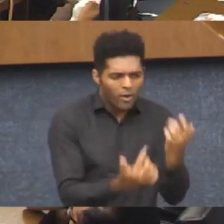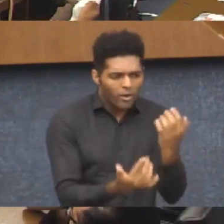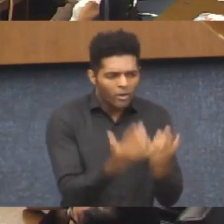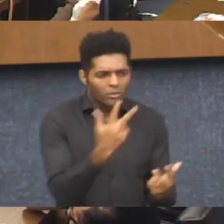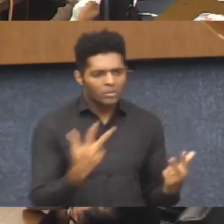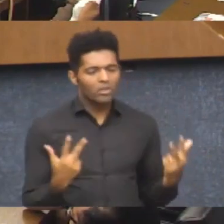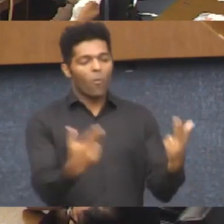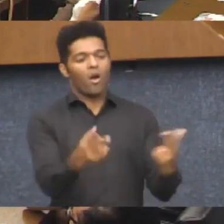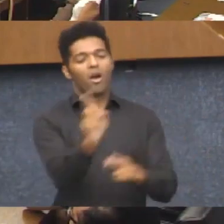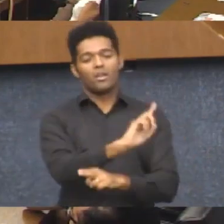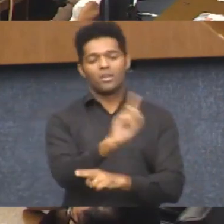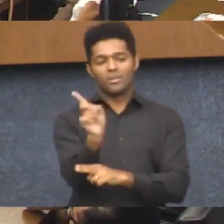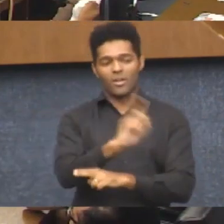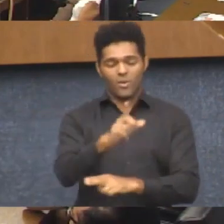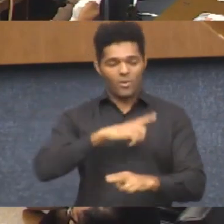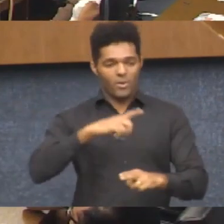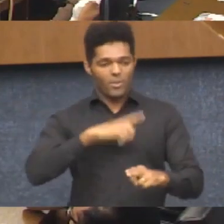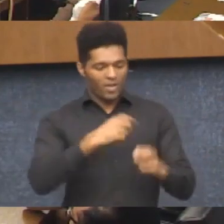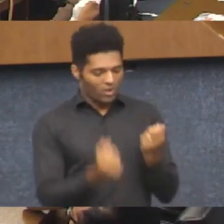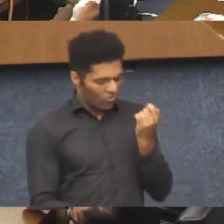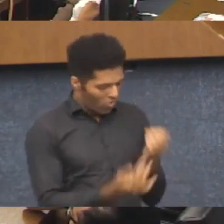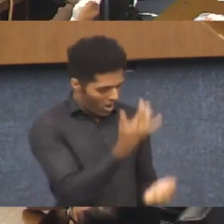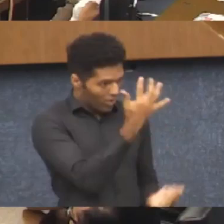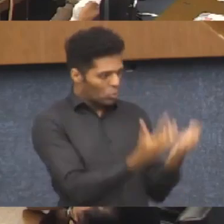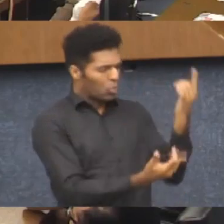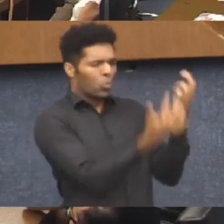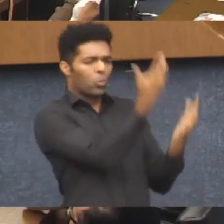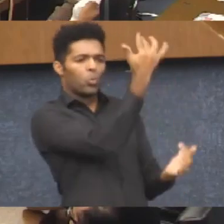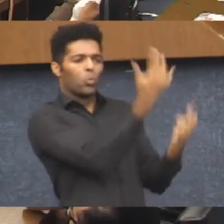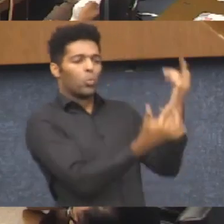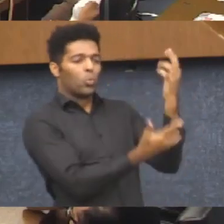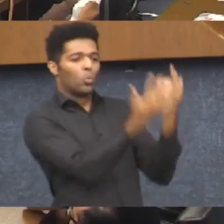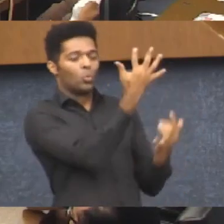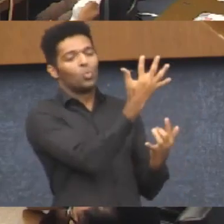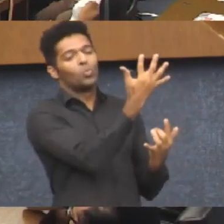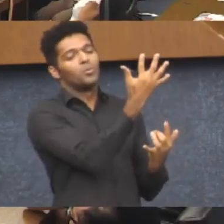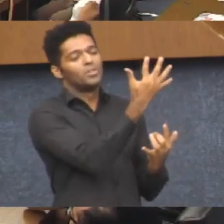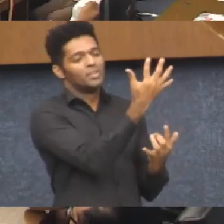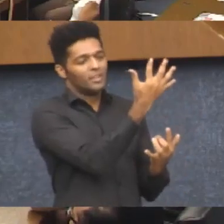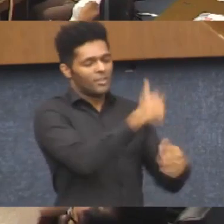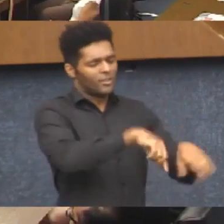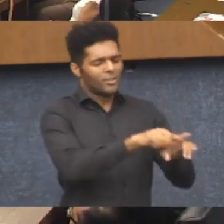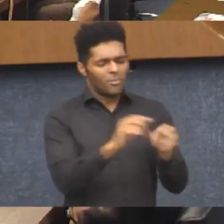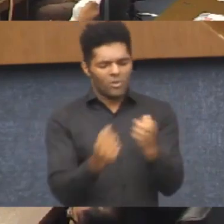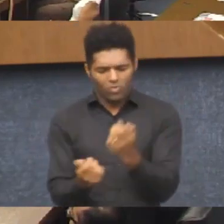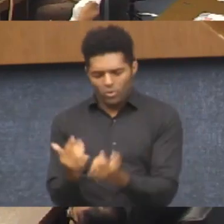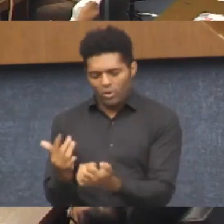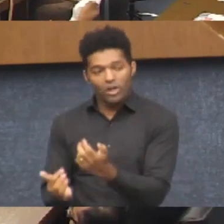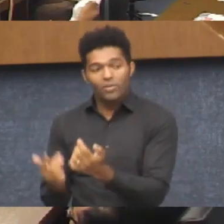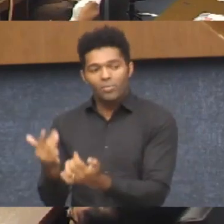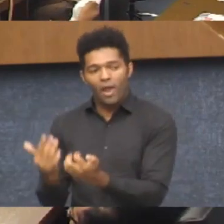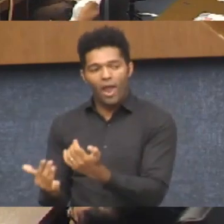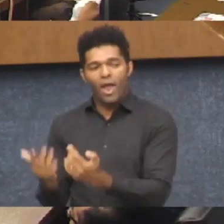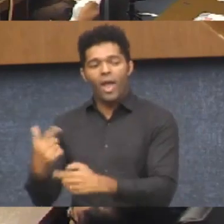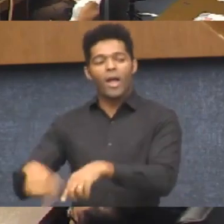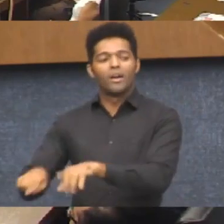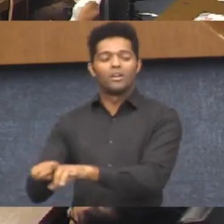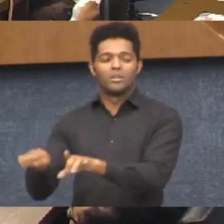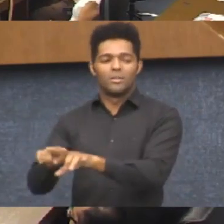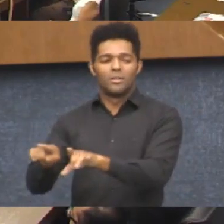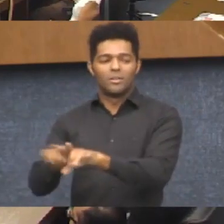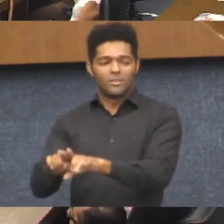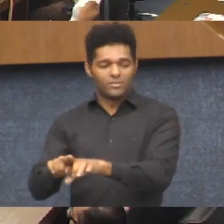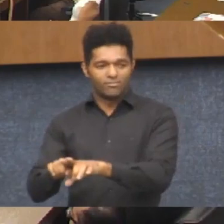iguais. Existem fogueiras grandes e fogueiras